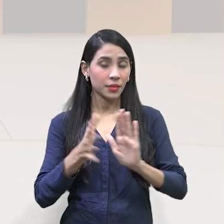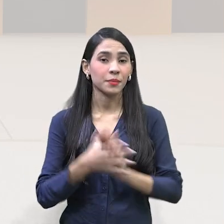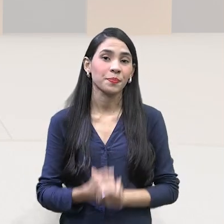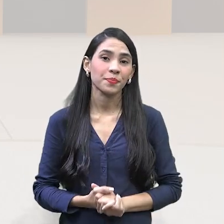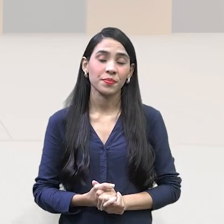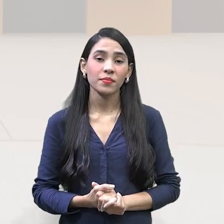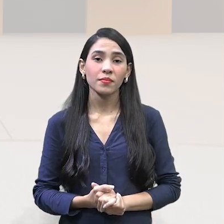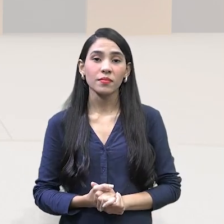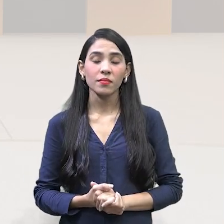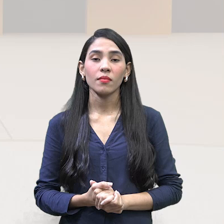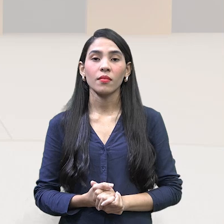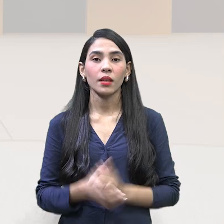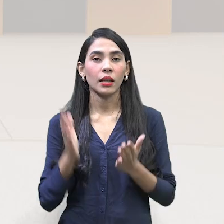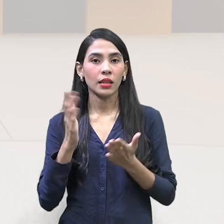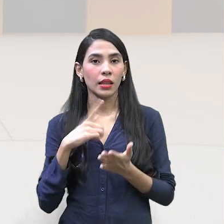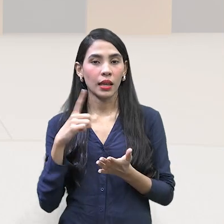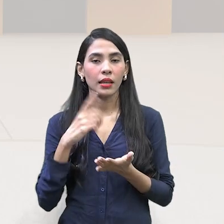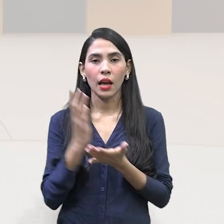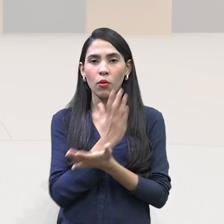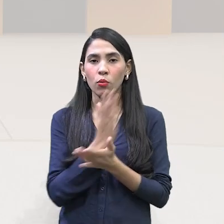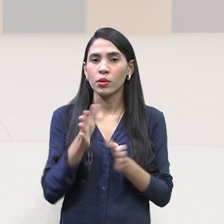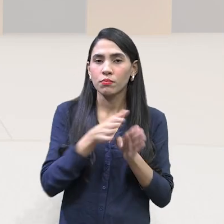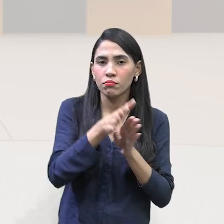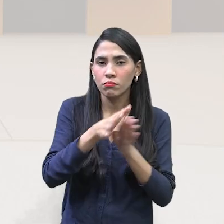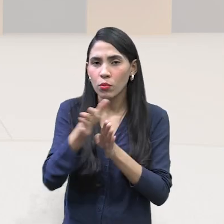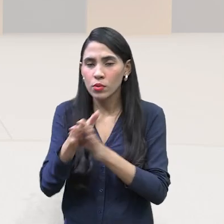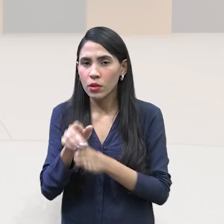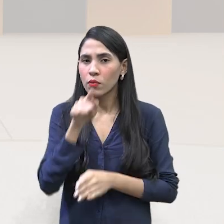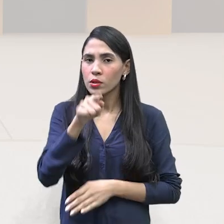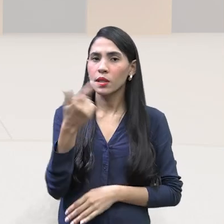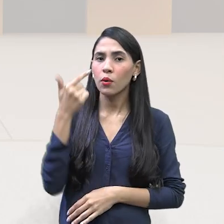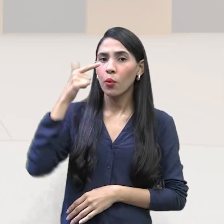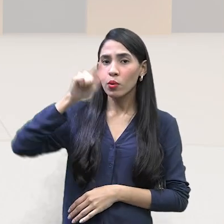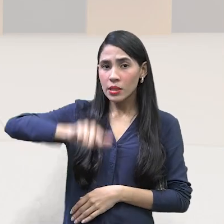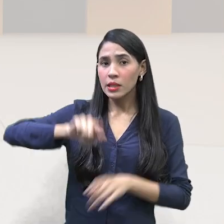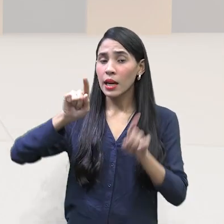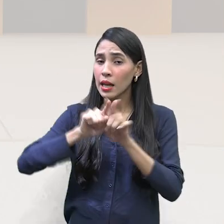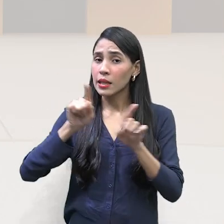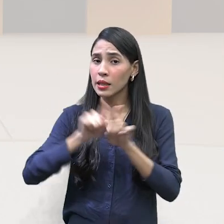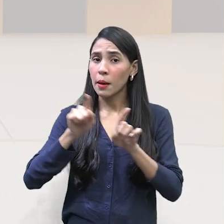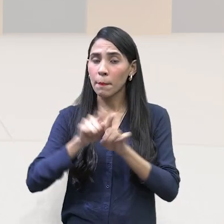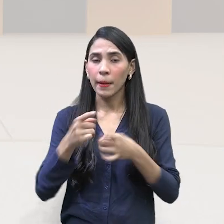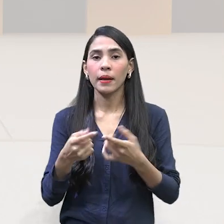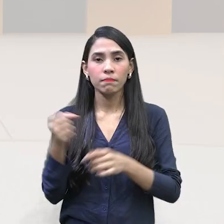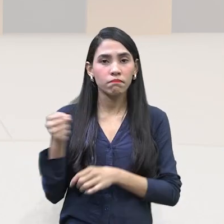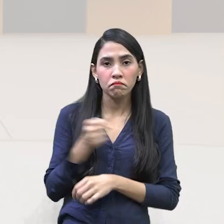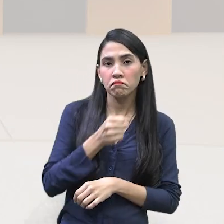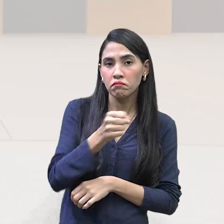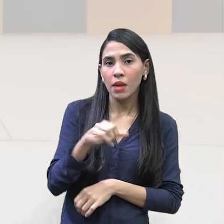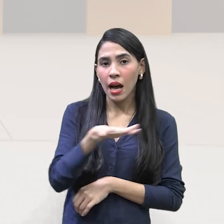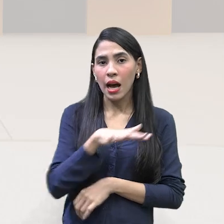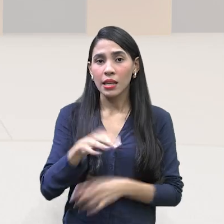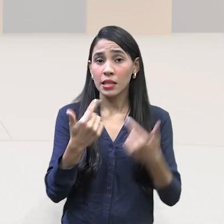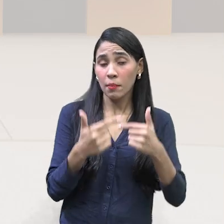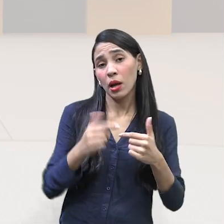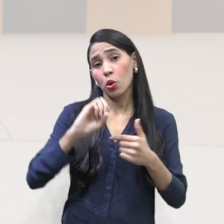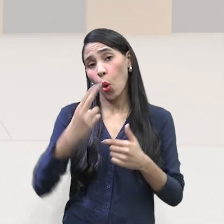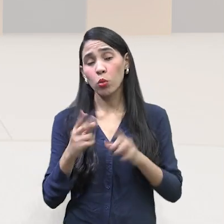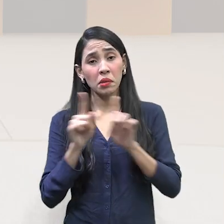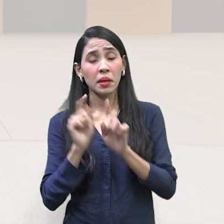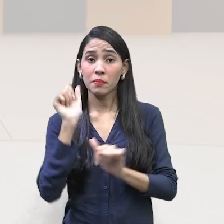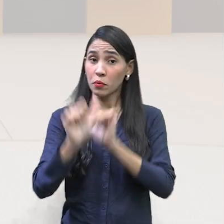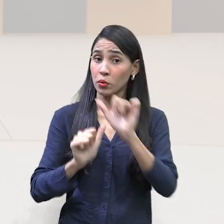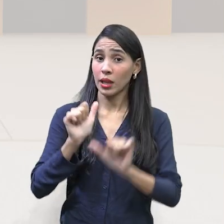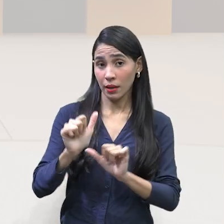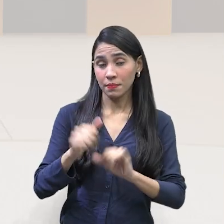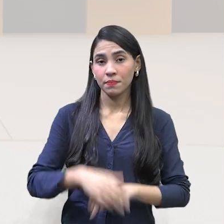não é, professor, há algumas recomendações para que você consiga aí se inserir, permanecer no mercado de trabalho e até migrar, se for o caso,